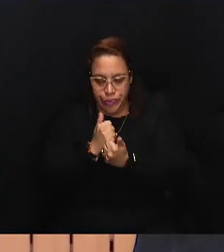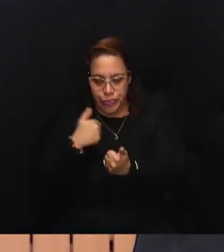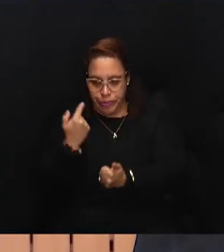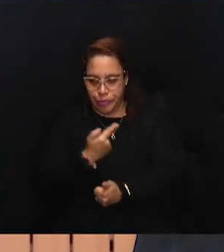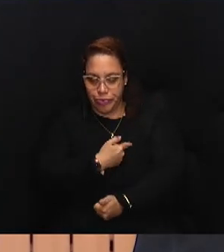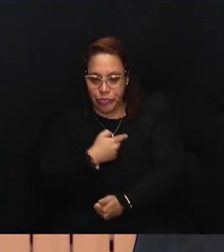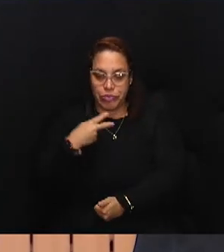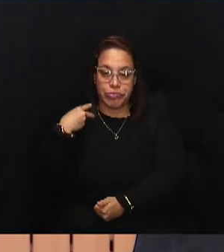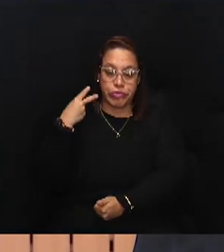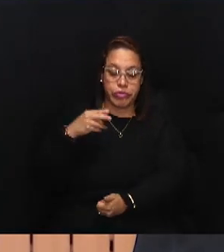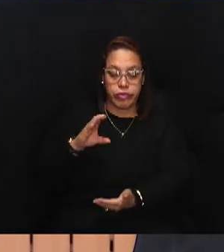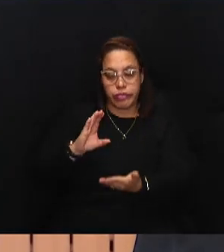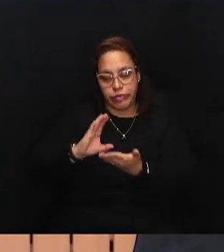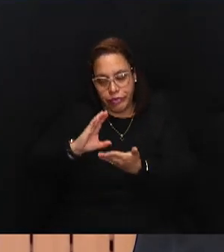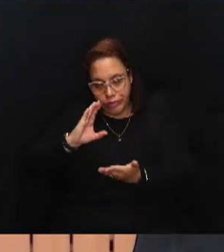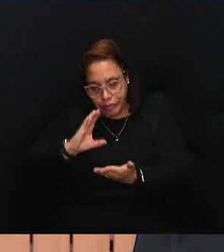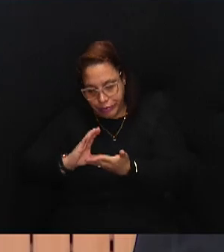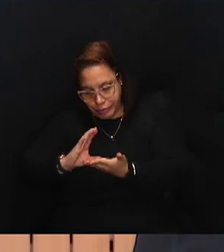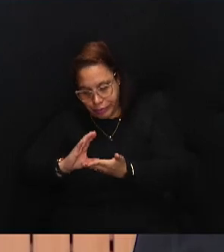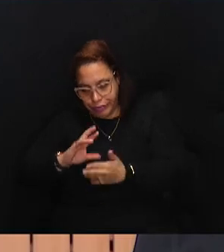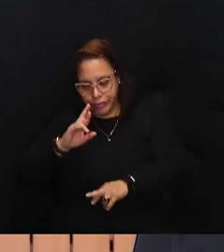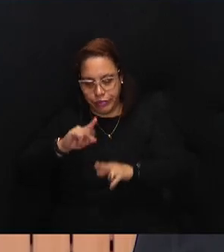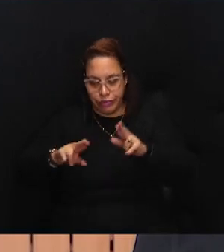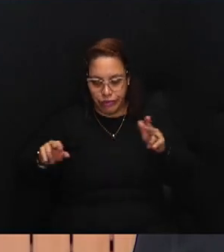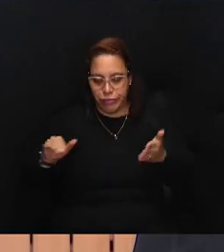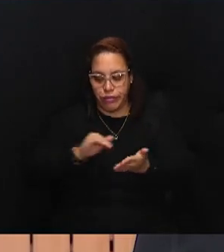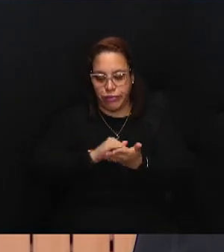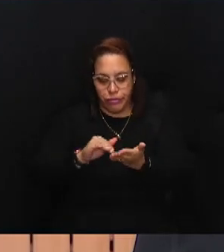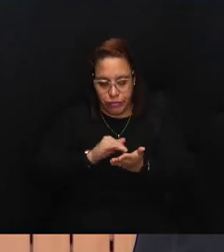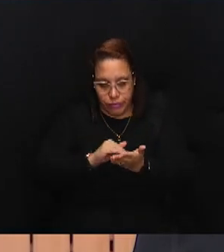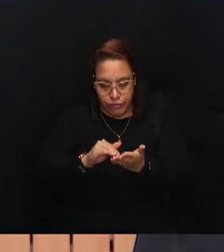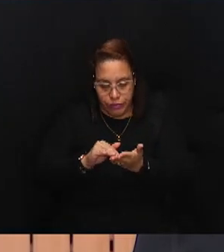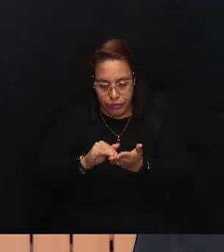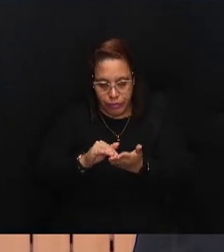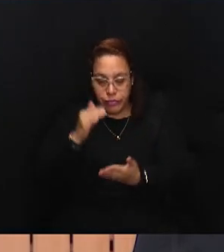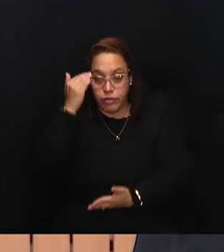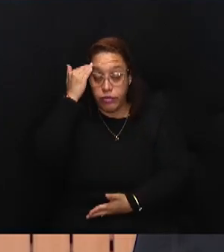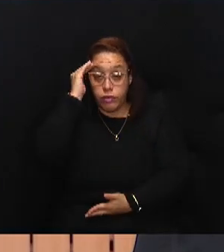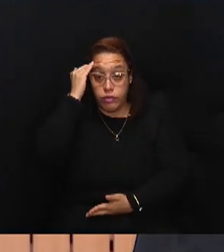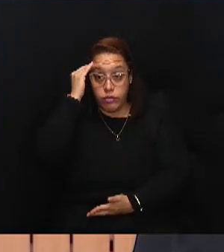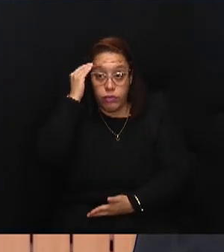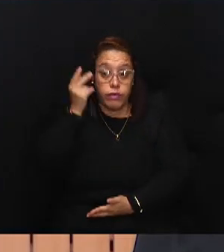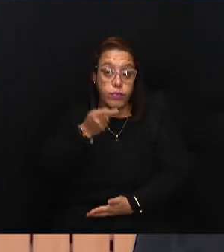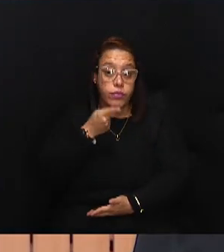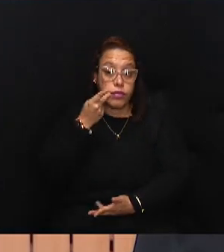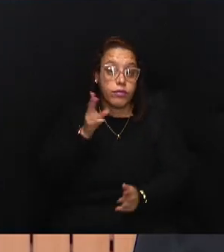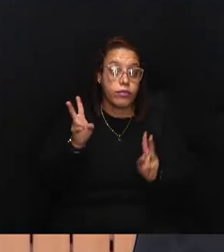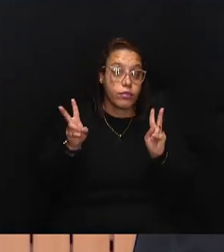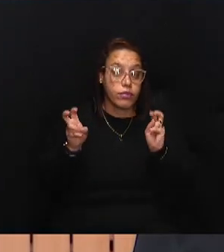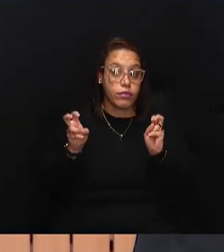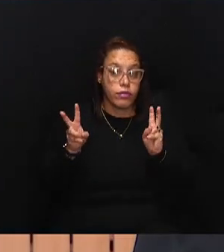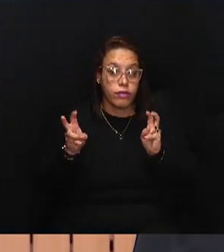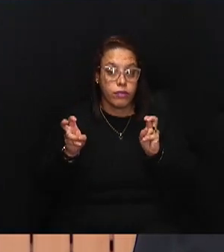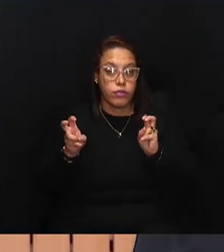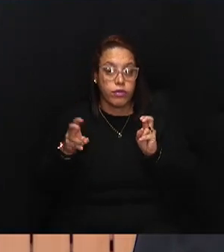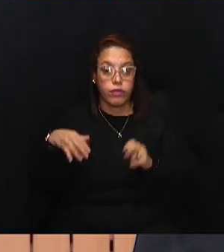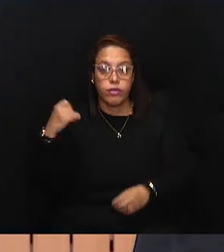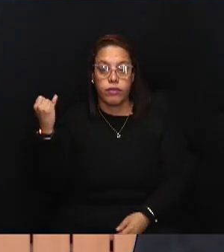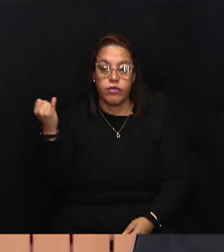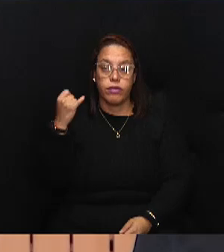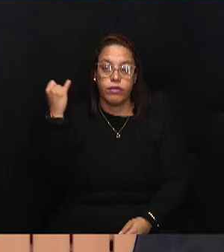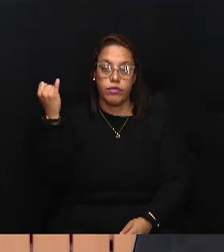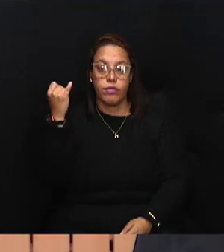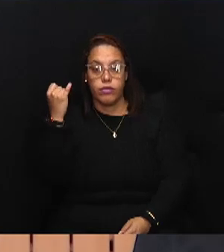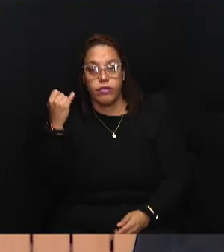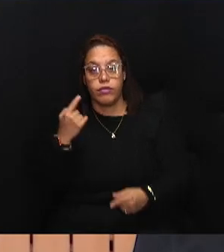com o Conselho, como nós temos com diversas secretarias, porque nós entendemos que nós estamos falando de um tema tão importante,